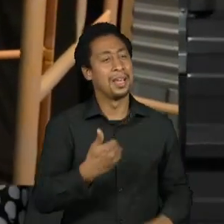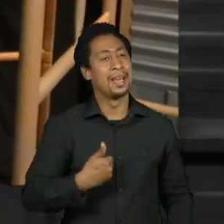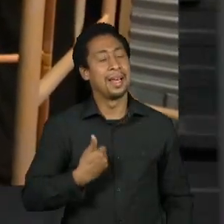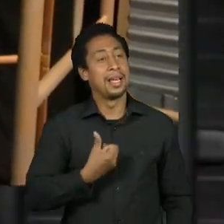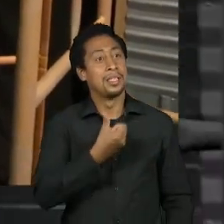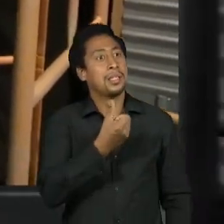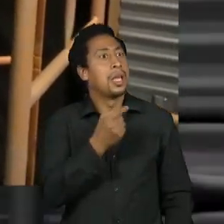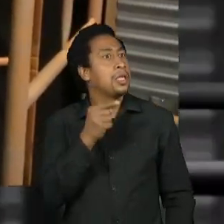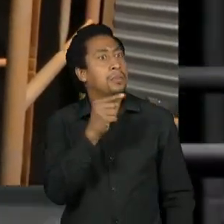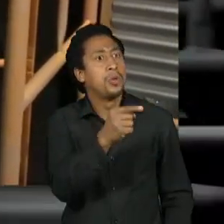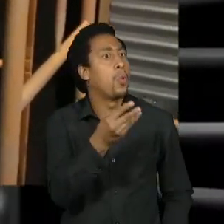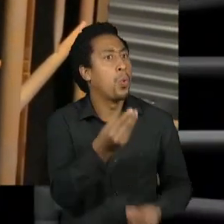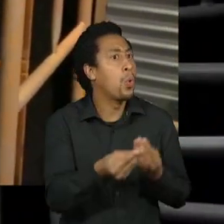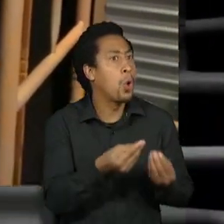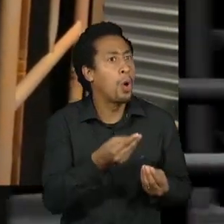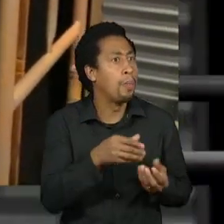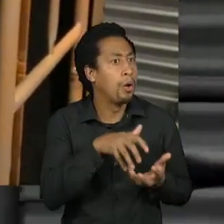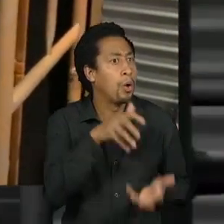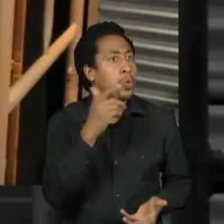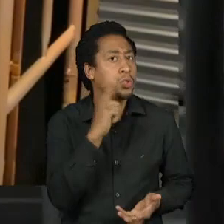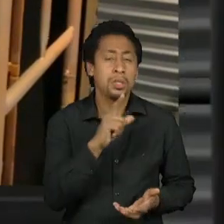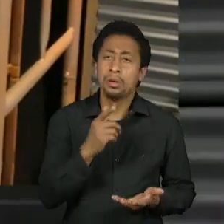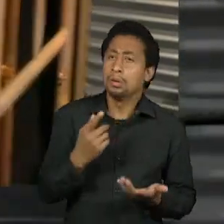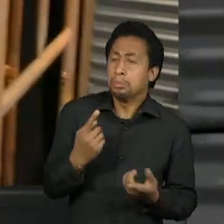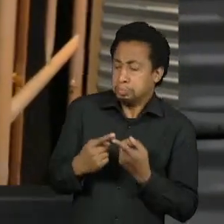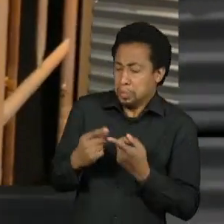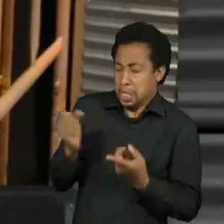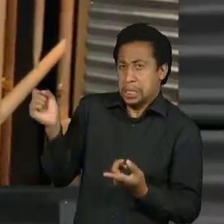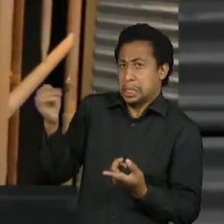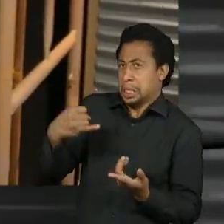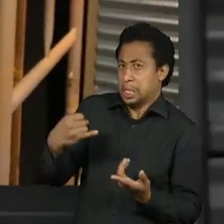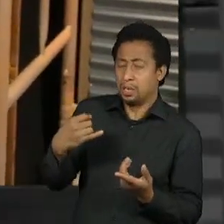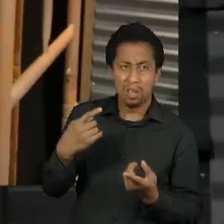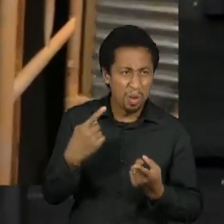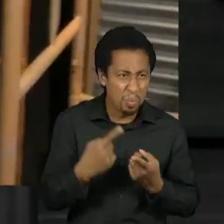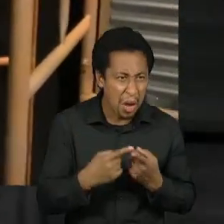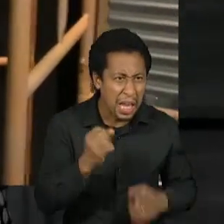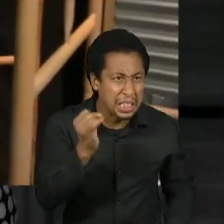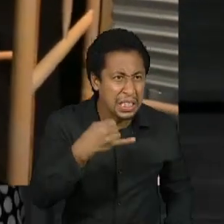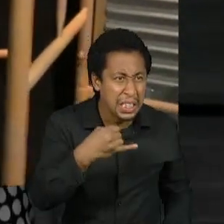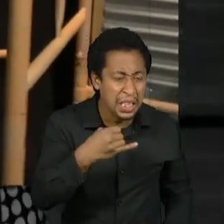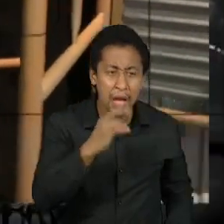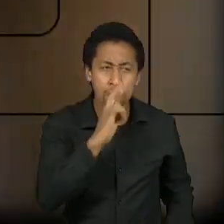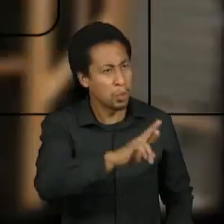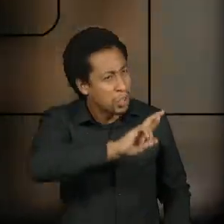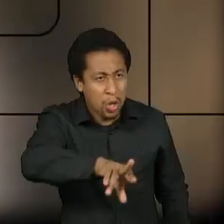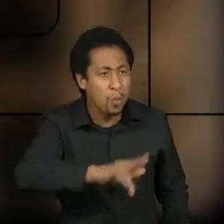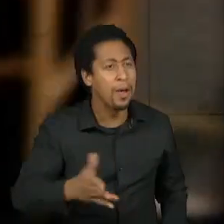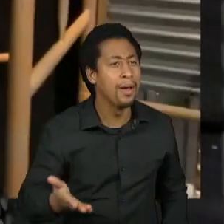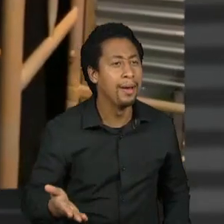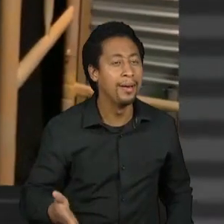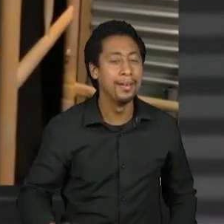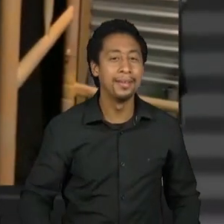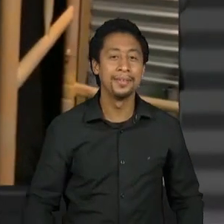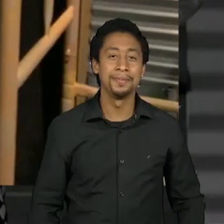velha? Ah, por quê? Porque sim. Porque sim não é resposta.